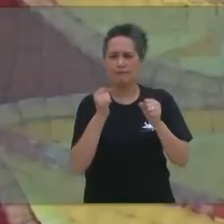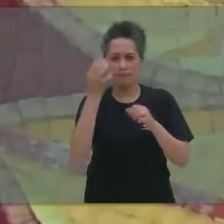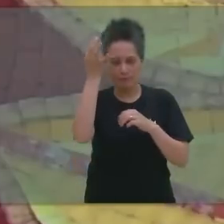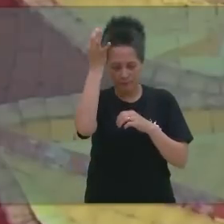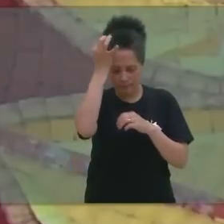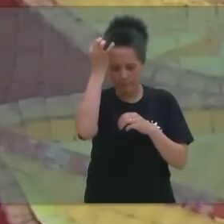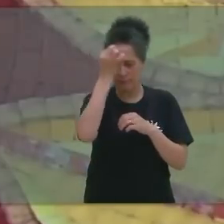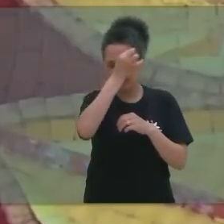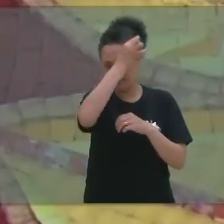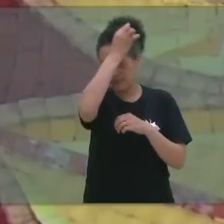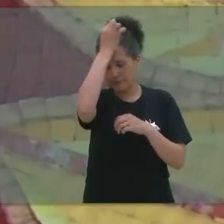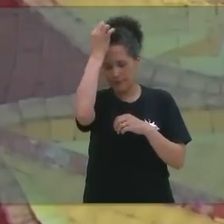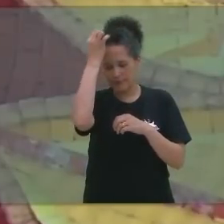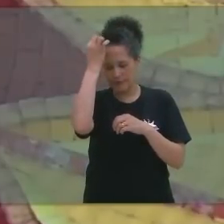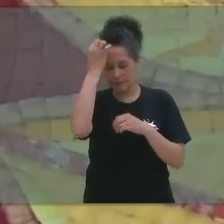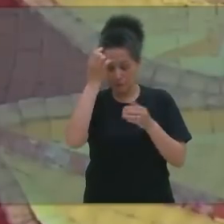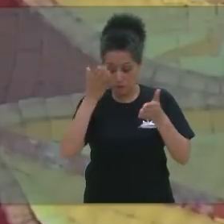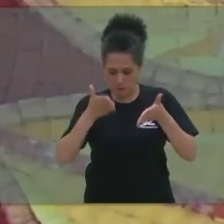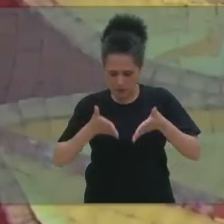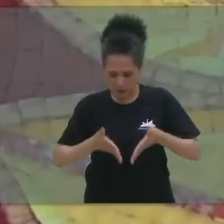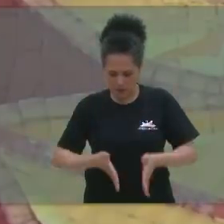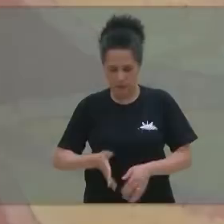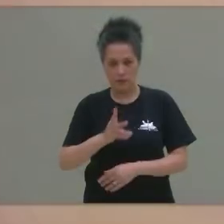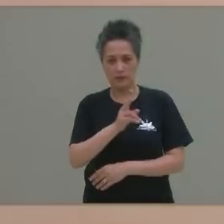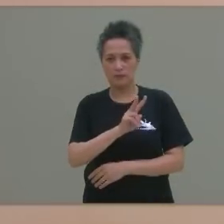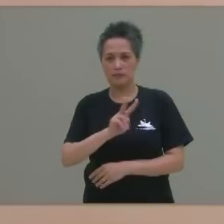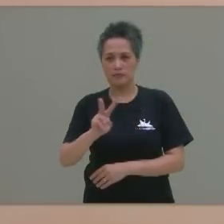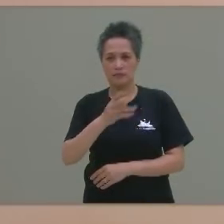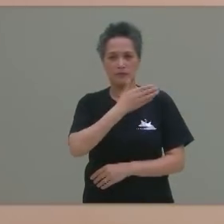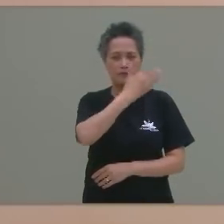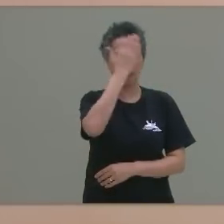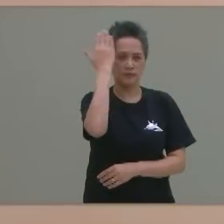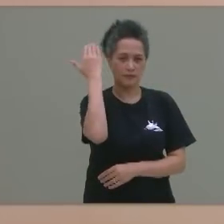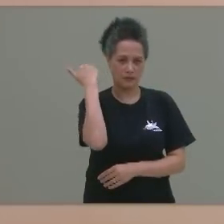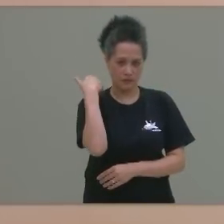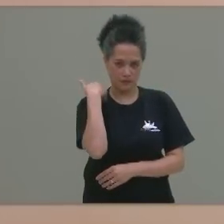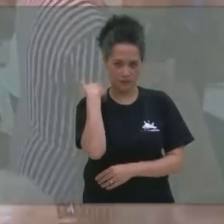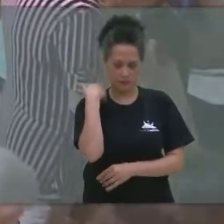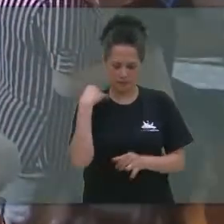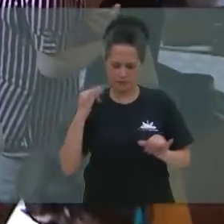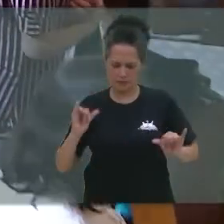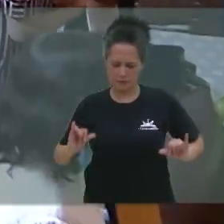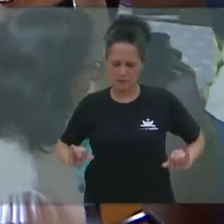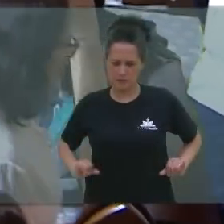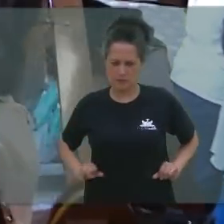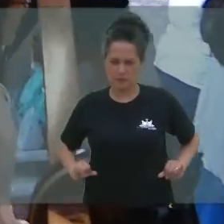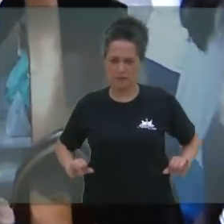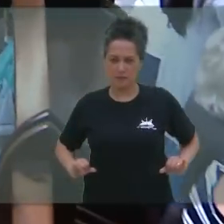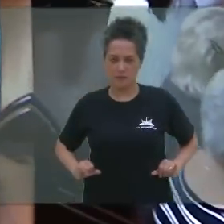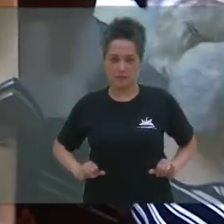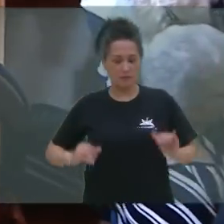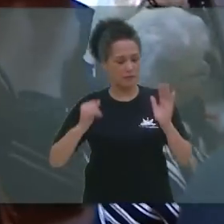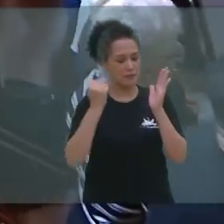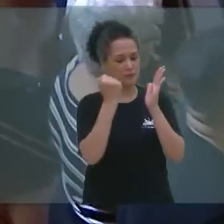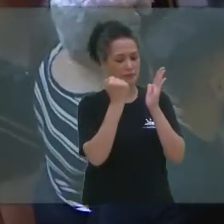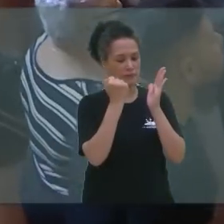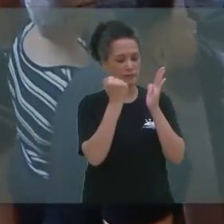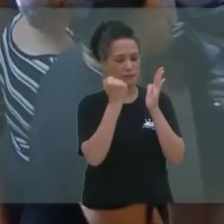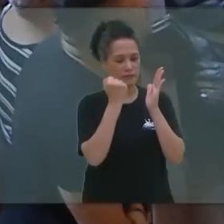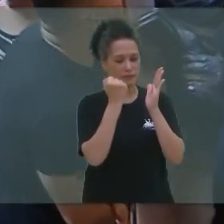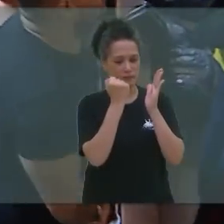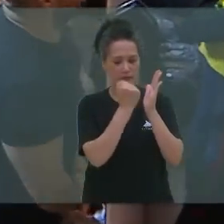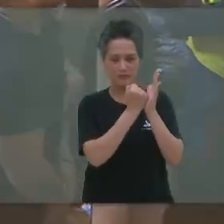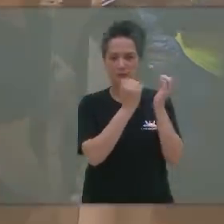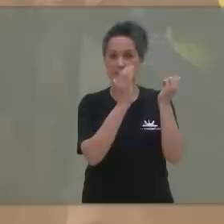pelo poder do Espírito Santo, nasceu da Virgem Maria, padeceu sob Pôncio